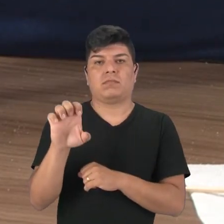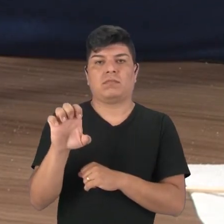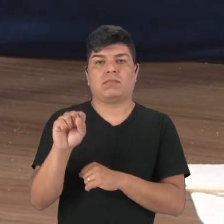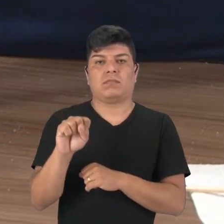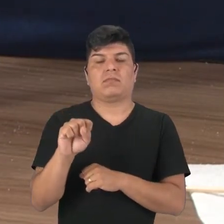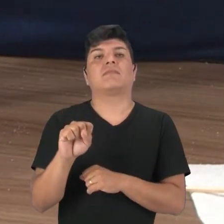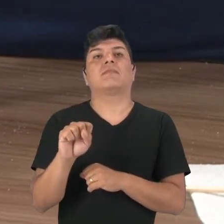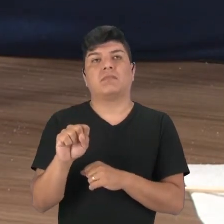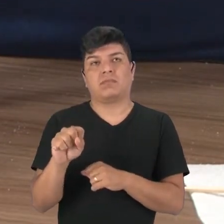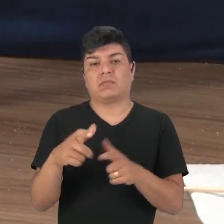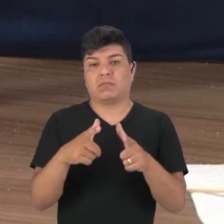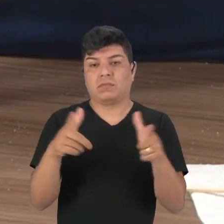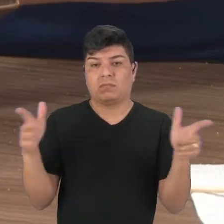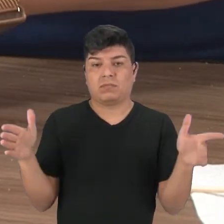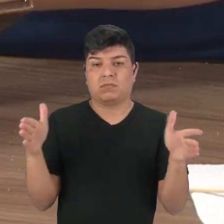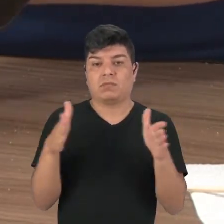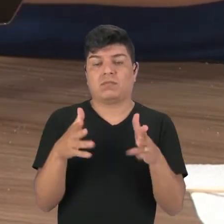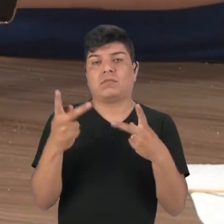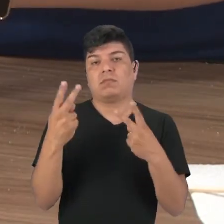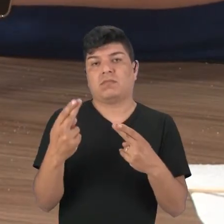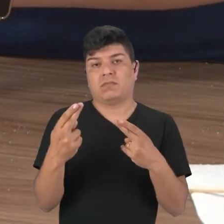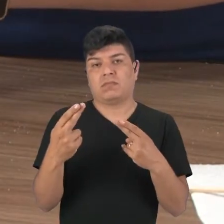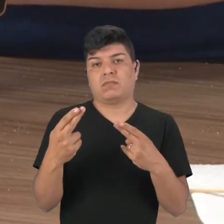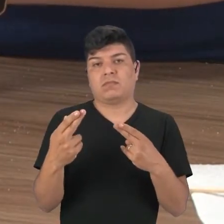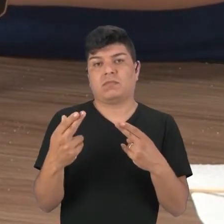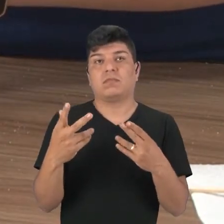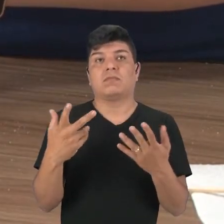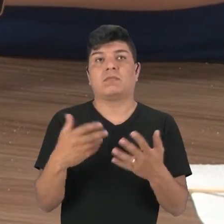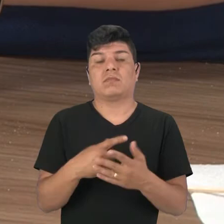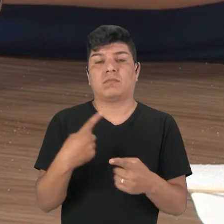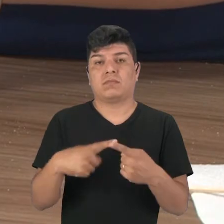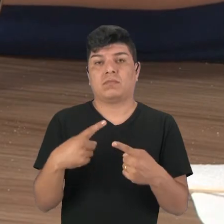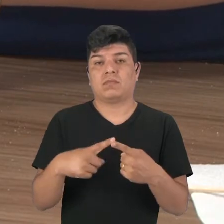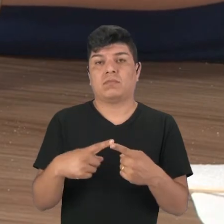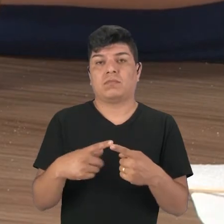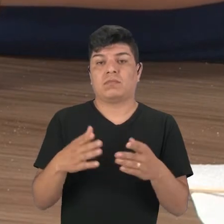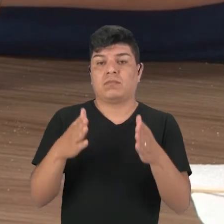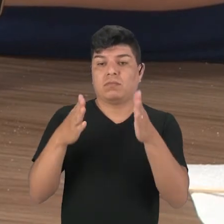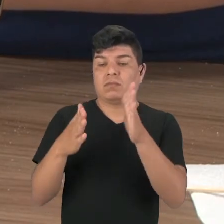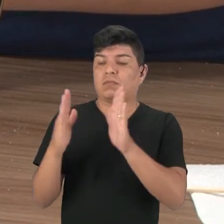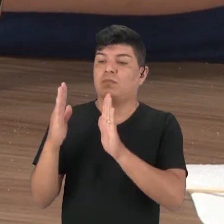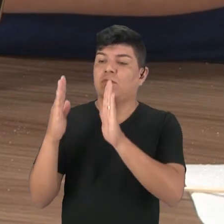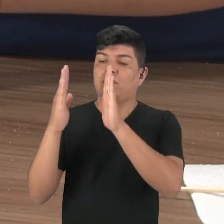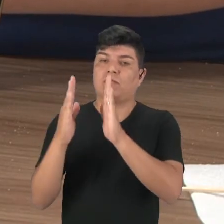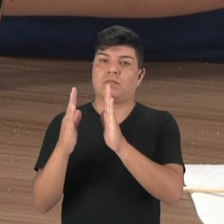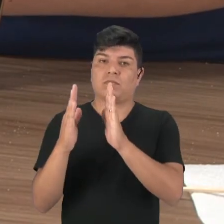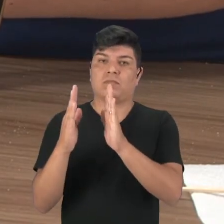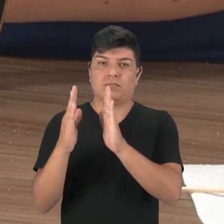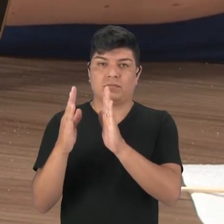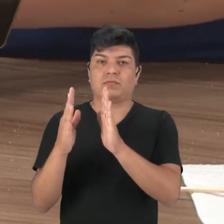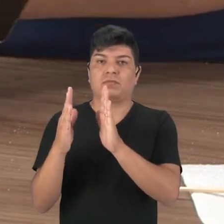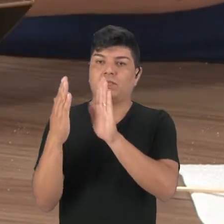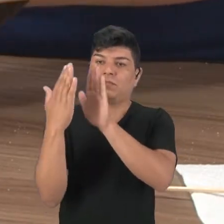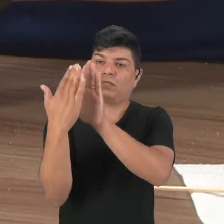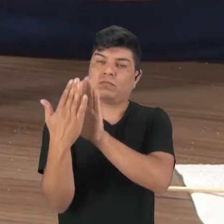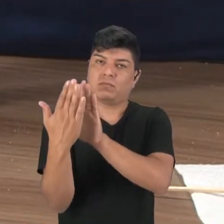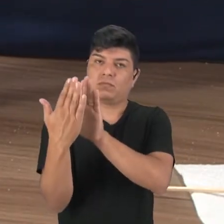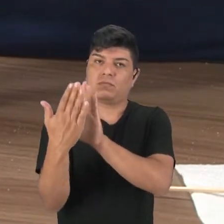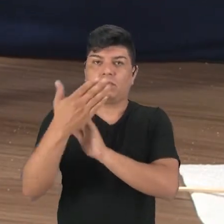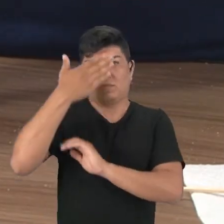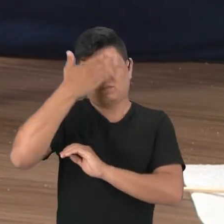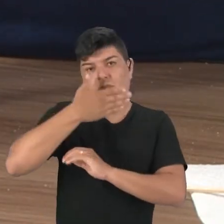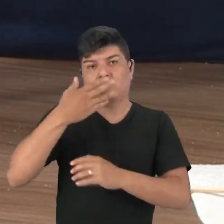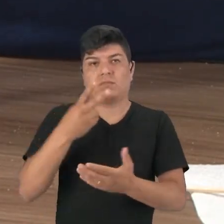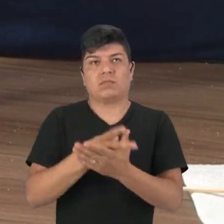congruentes porque têm o mesmo tamanho e são paralelas porque elas estão uma ao lado da outra, uma de frente para a outra. E tem